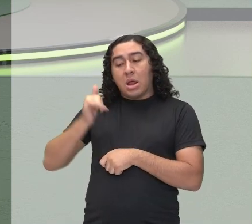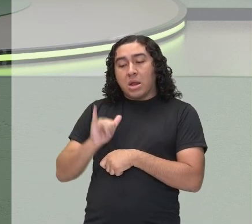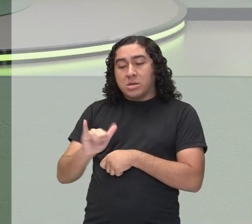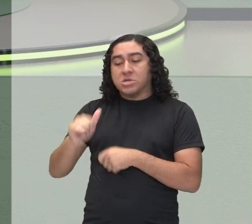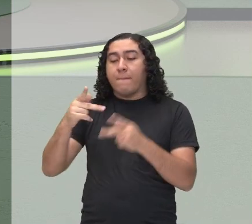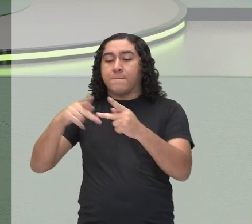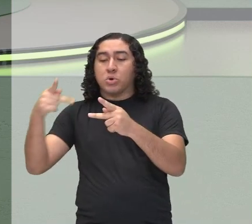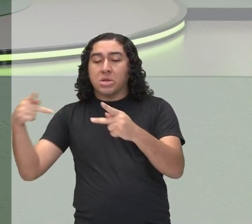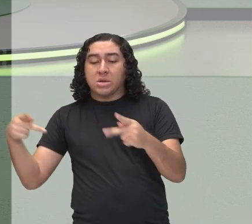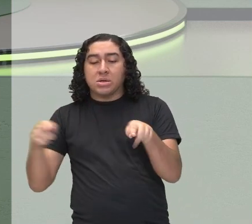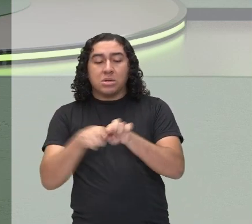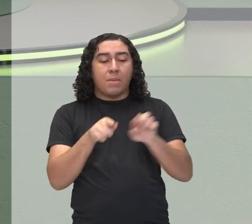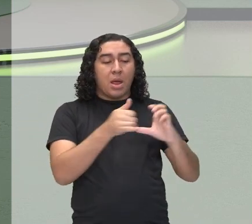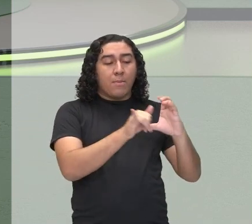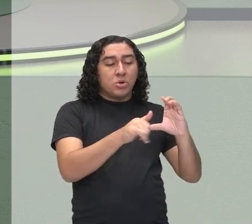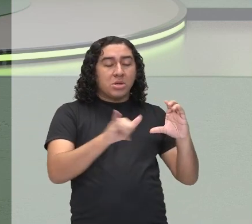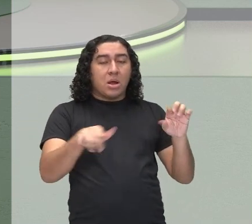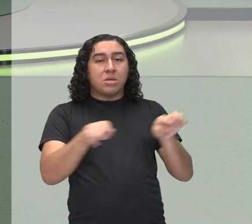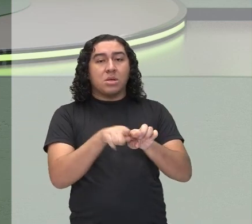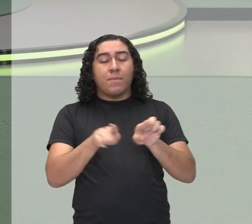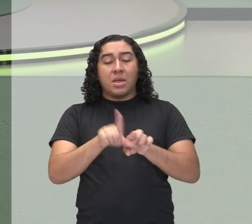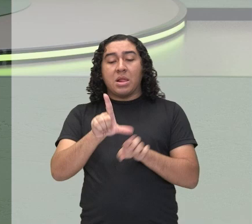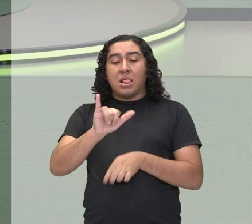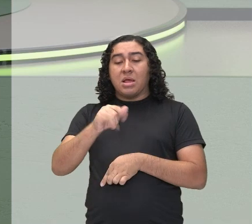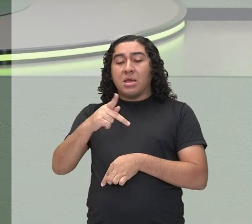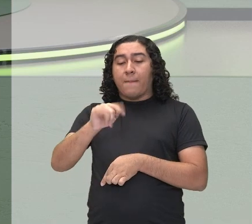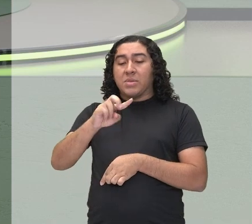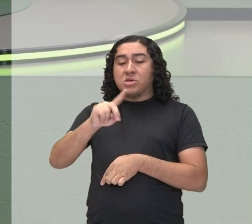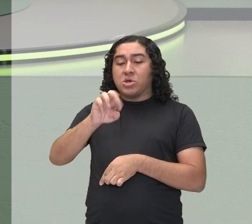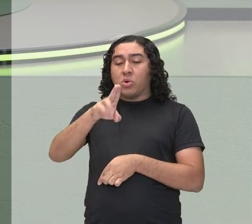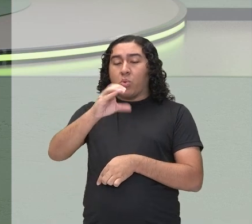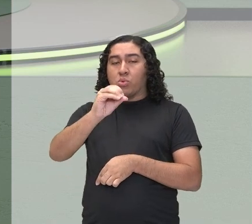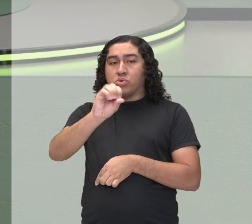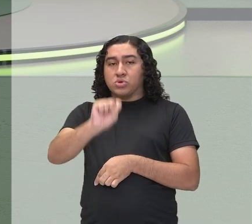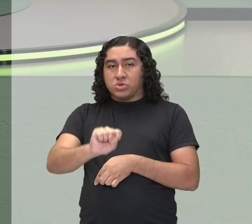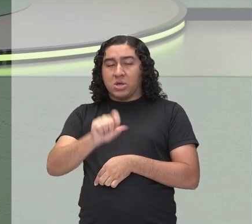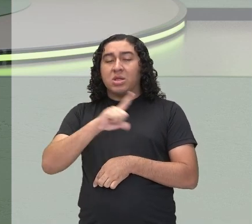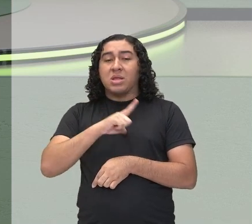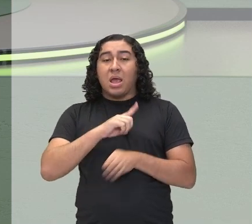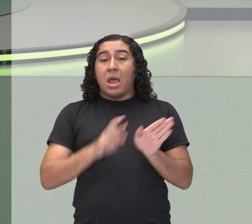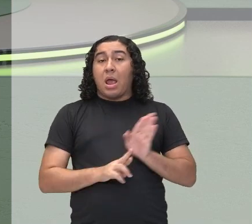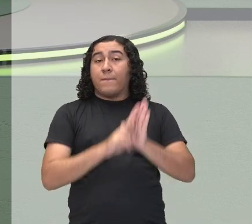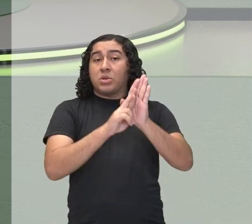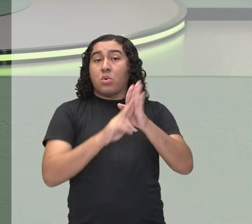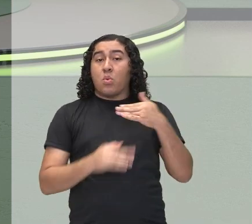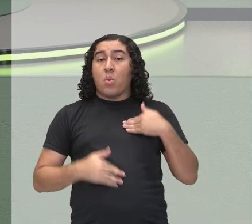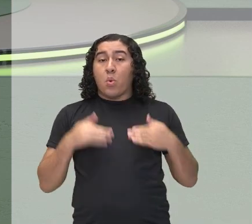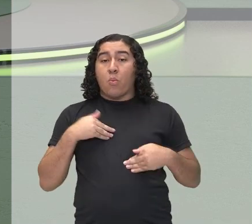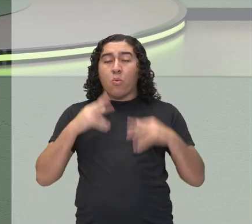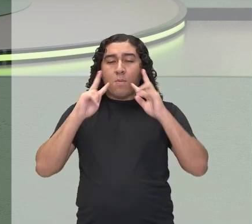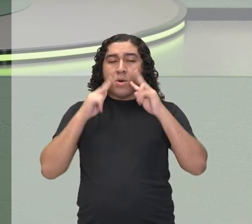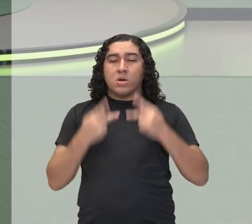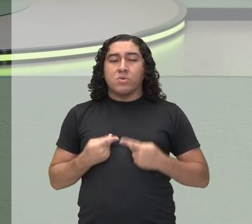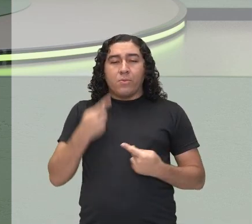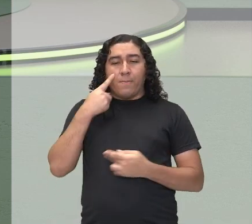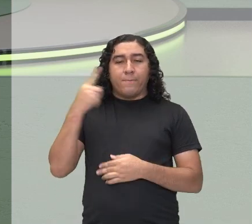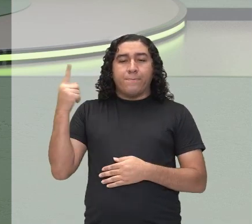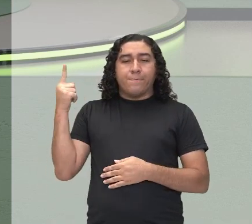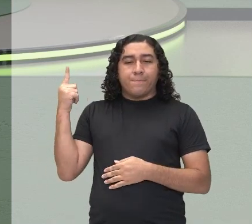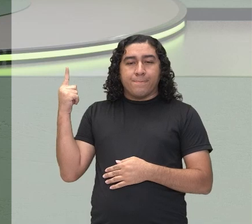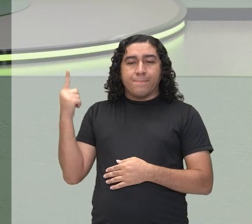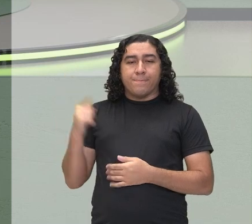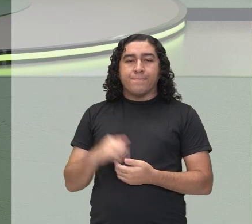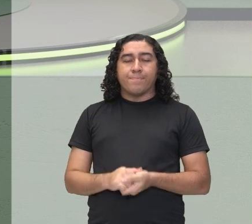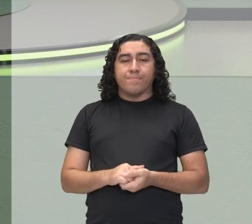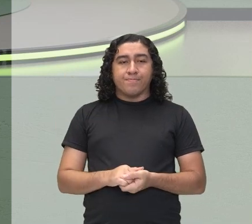proteína, de carboidrato, de lipídios, a gente tem aqui a representação do corpo humano e em destaque eu consigo